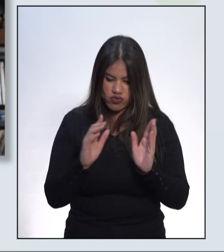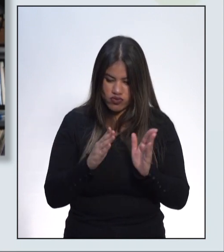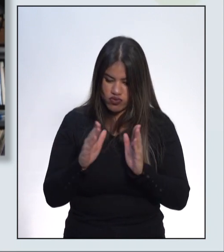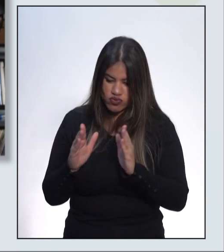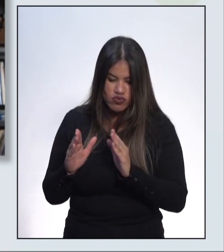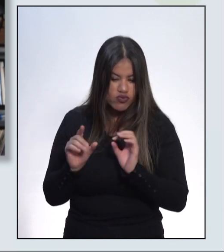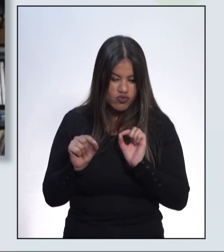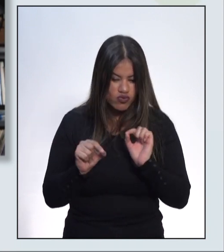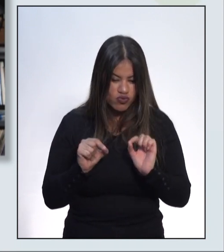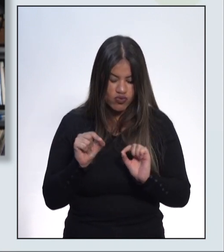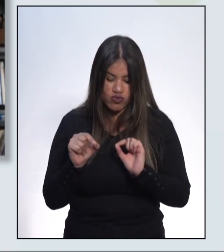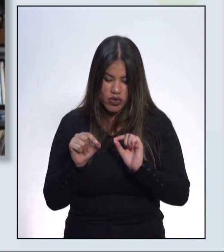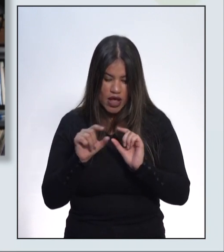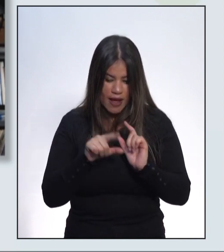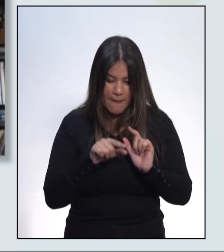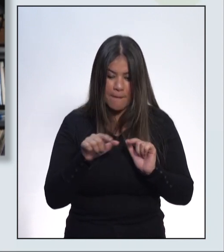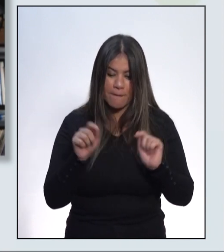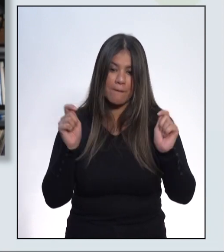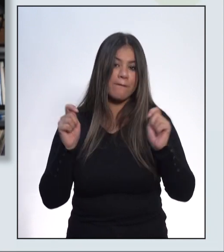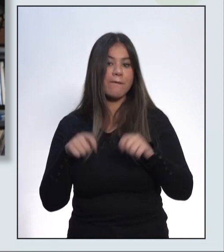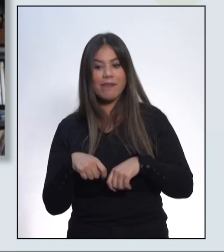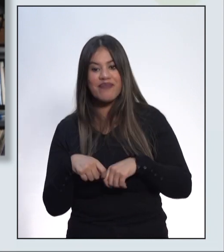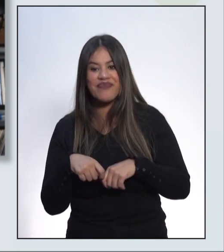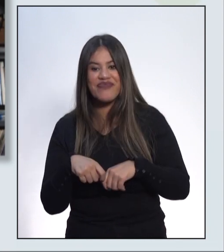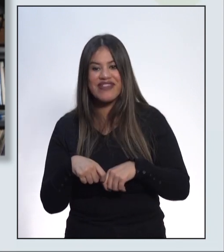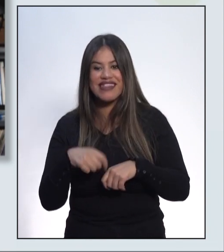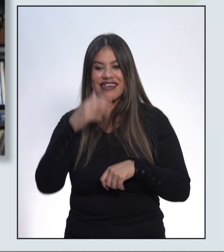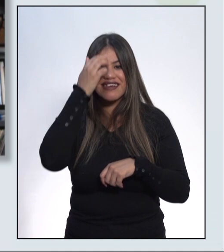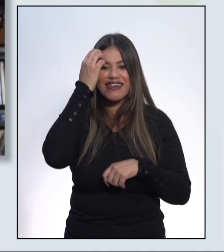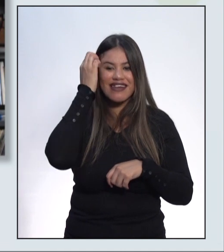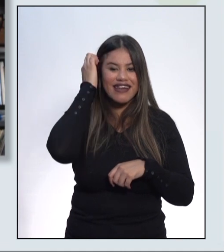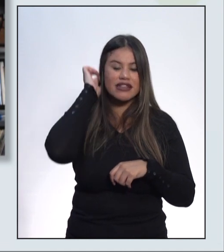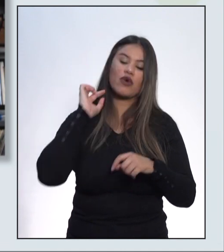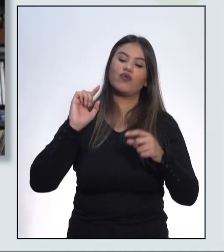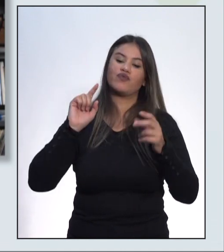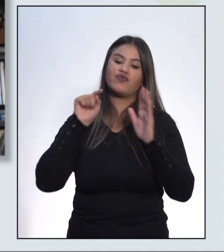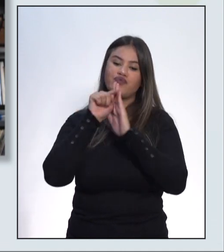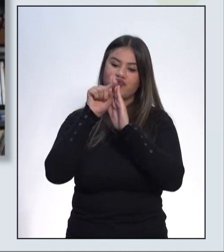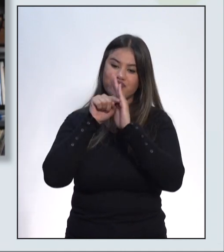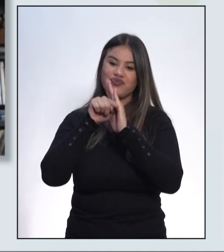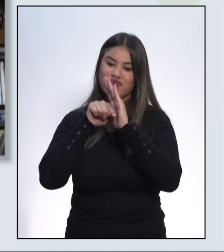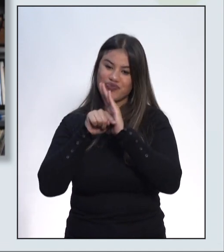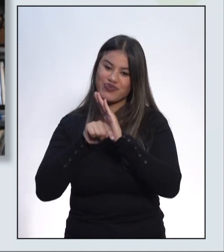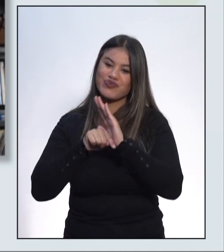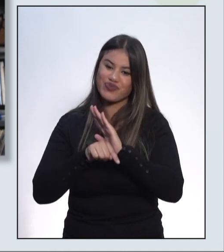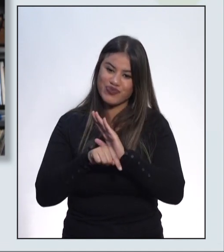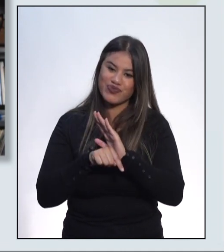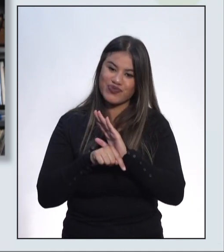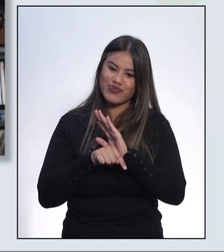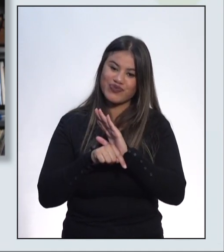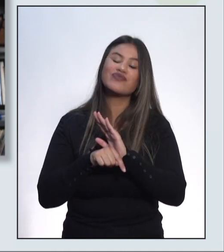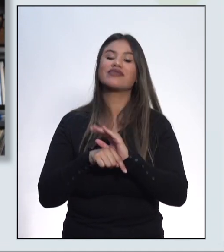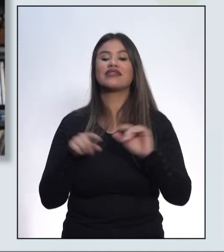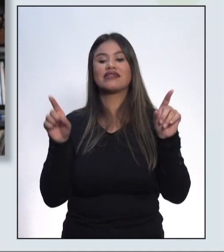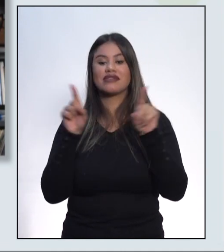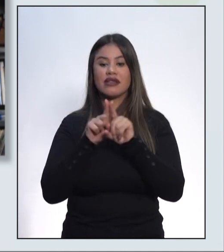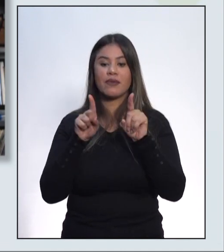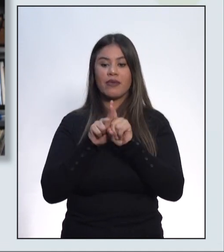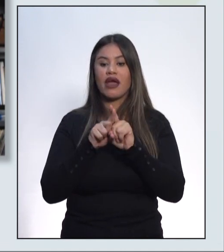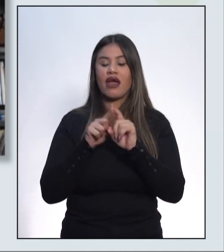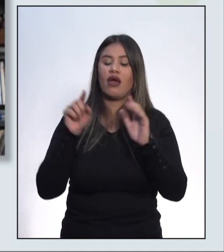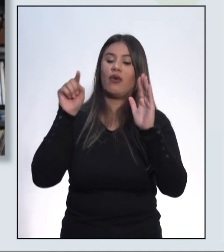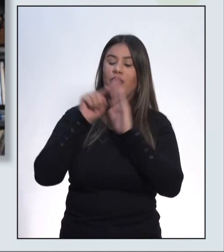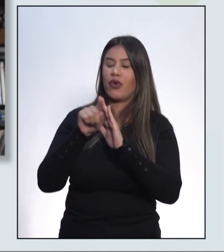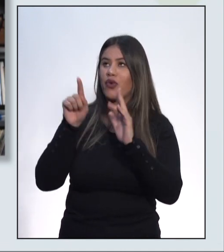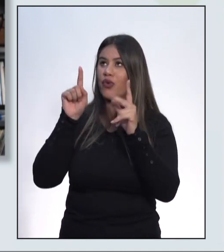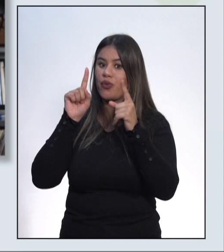de acontecimentos que a gente vai contar. Então, a gente vai investigar, né? A gente vai ver que novas perguntas surgem, a